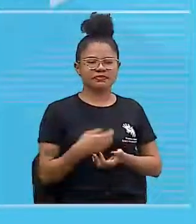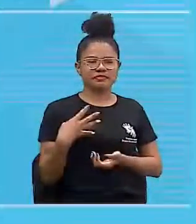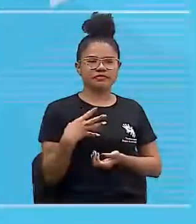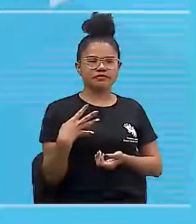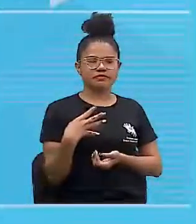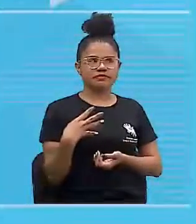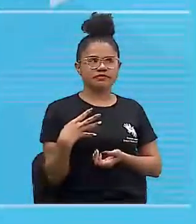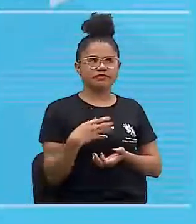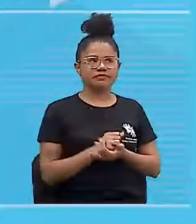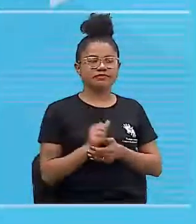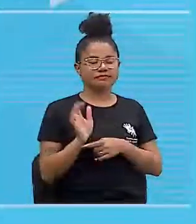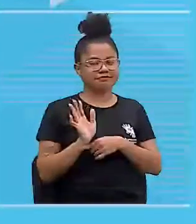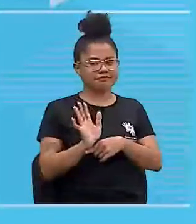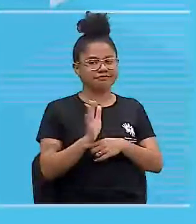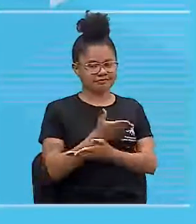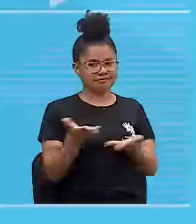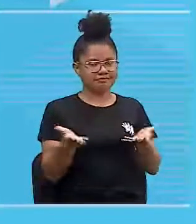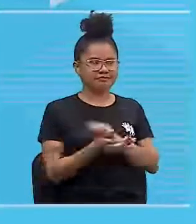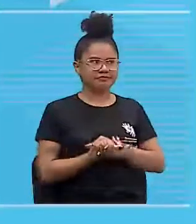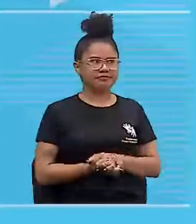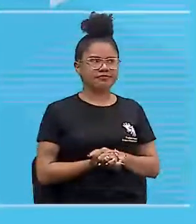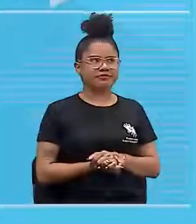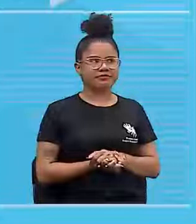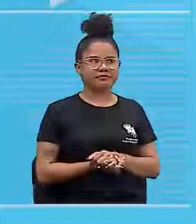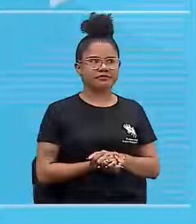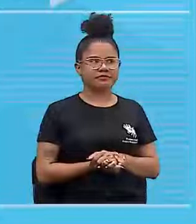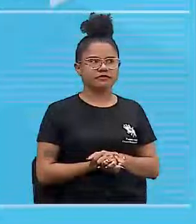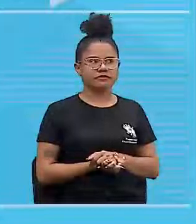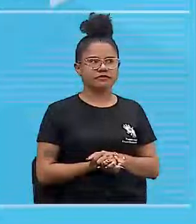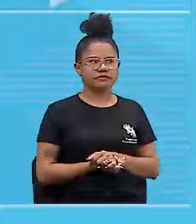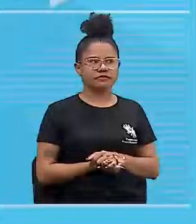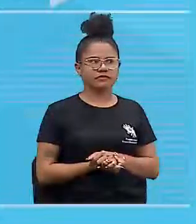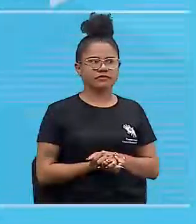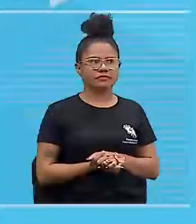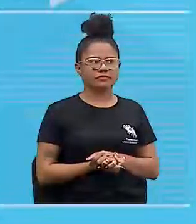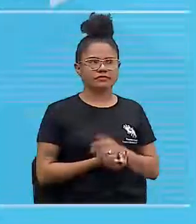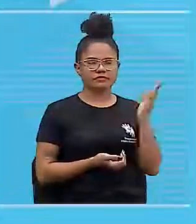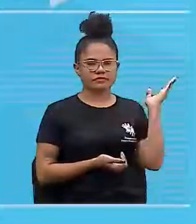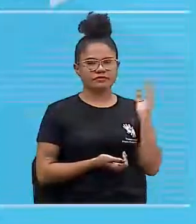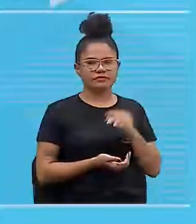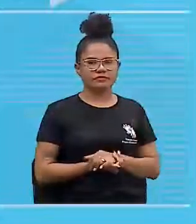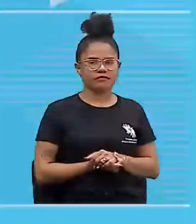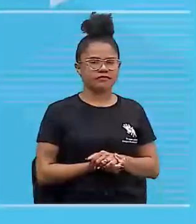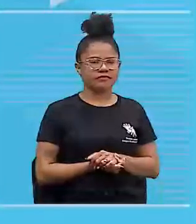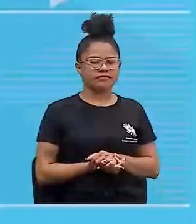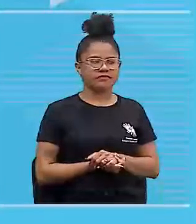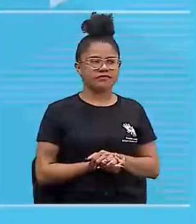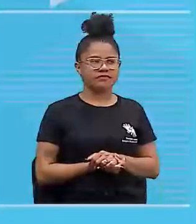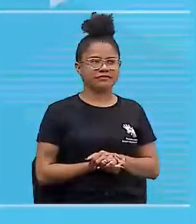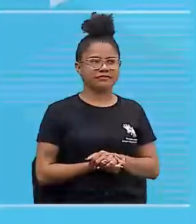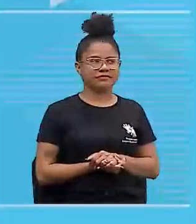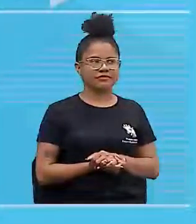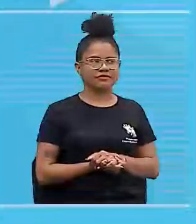vou ajudar vocês crianças vou ajudar a estrutura das relações mercantis